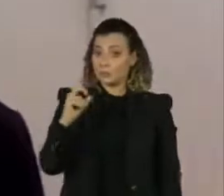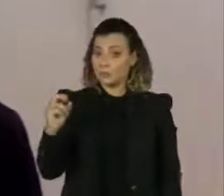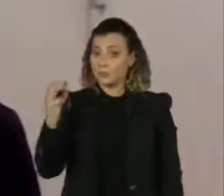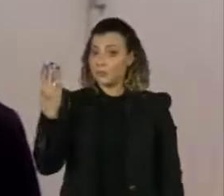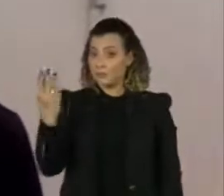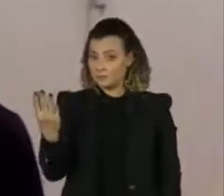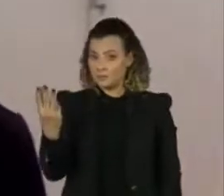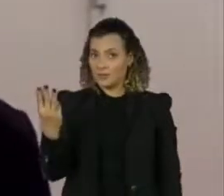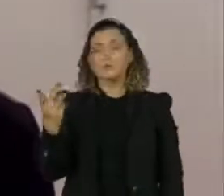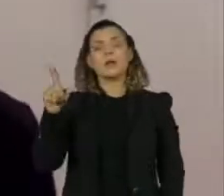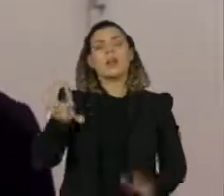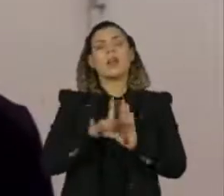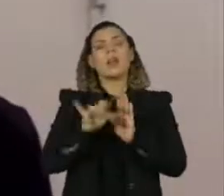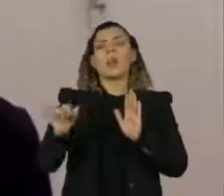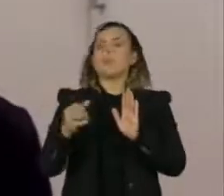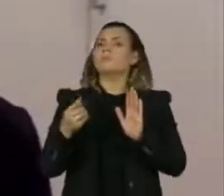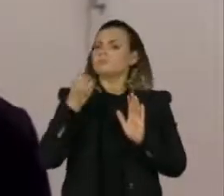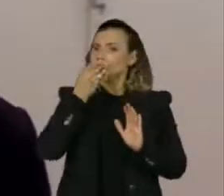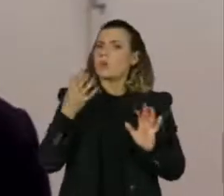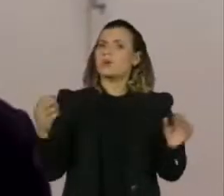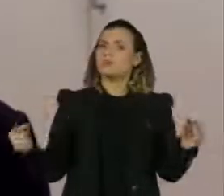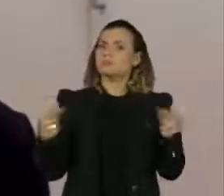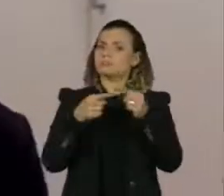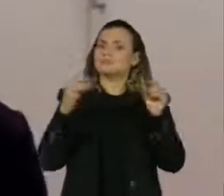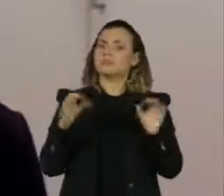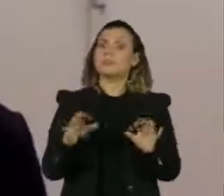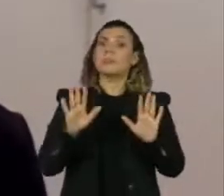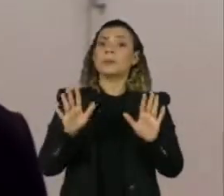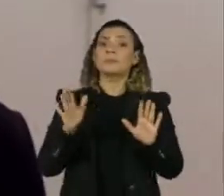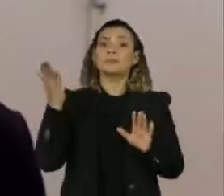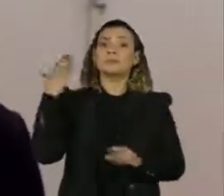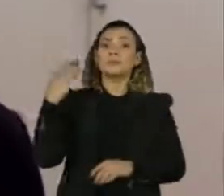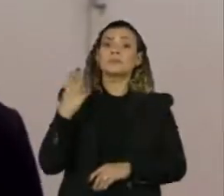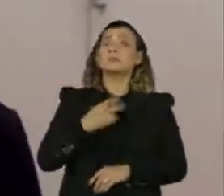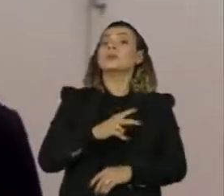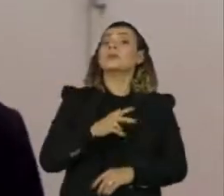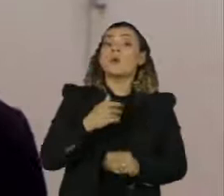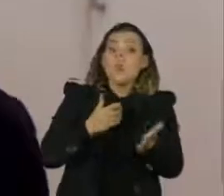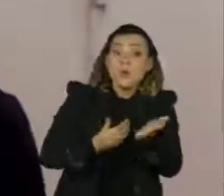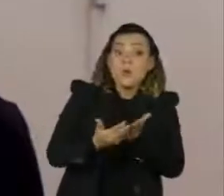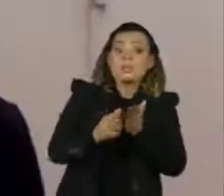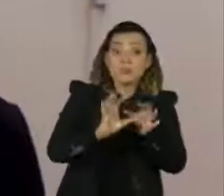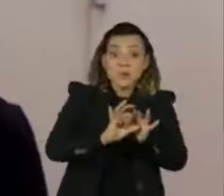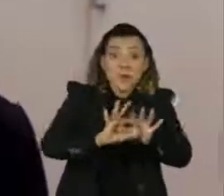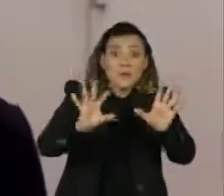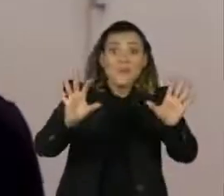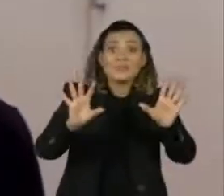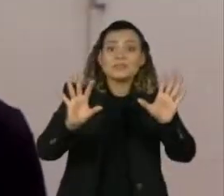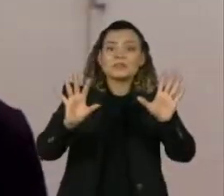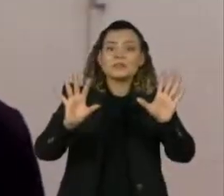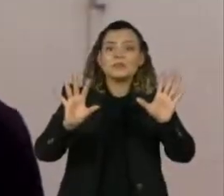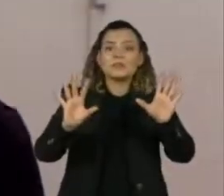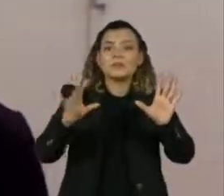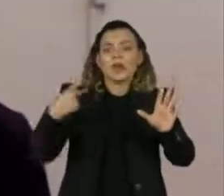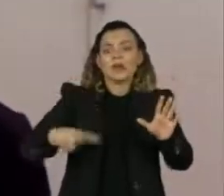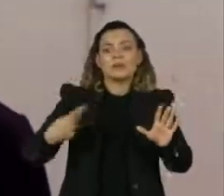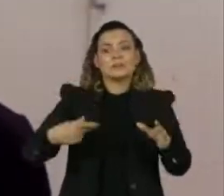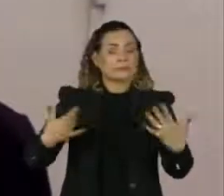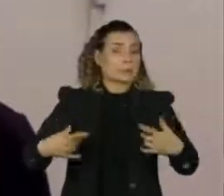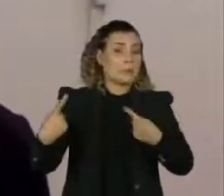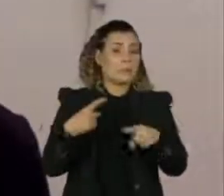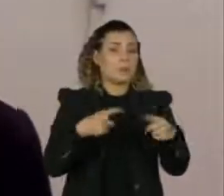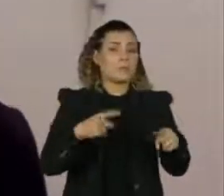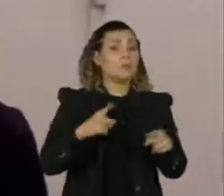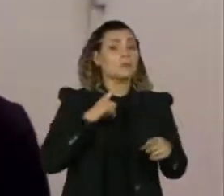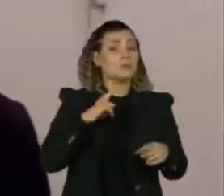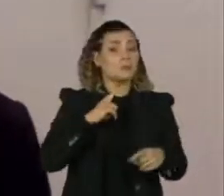completa, bastante moderna, mas que vem sofrendo ataques desde o dia 1 em que entrou em vigor. Porque, aqui no Brasil a gente também tem um lobby